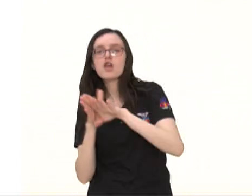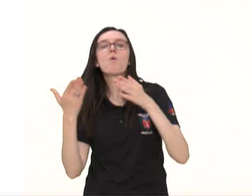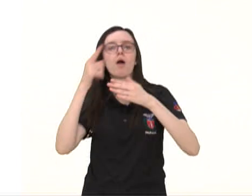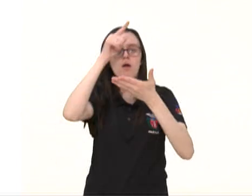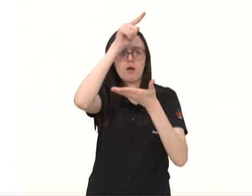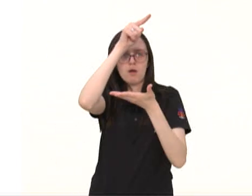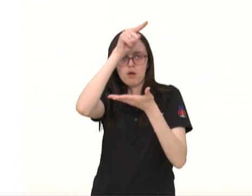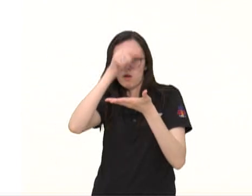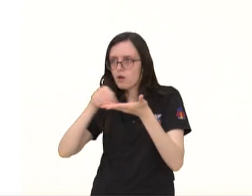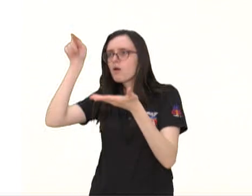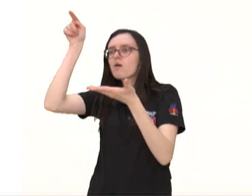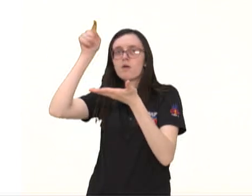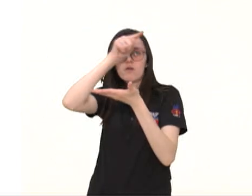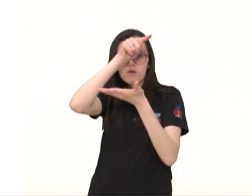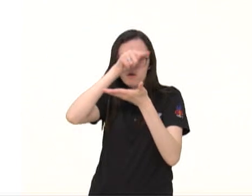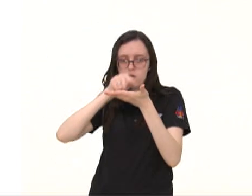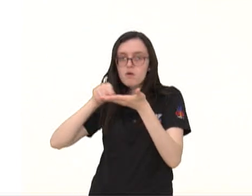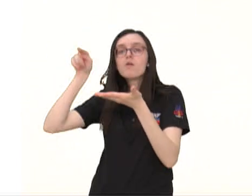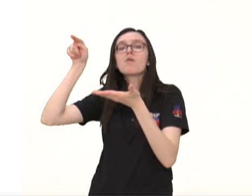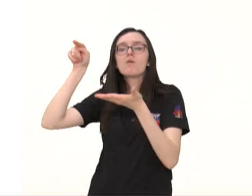instante t de